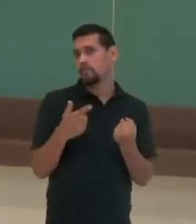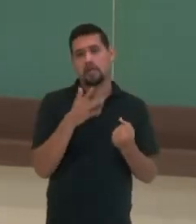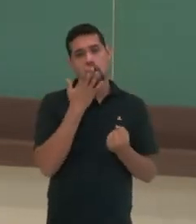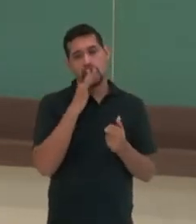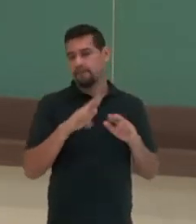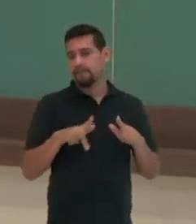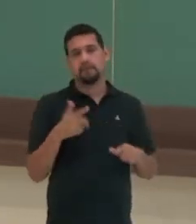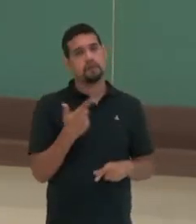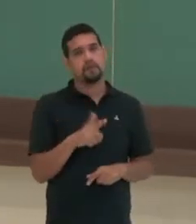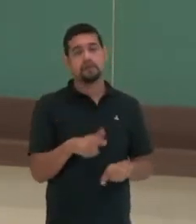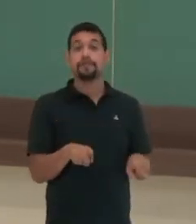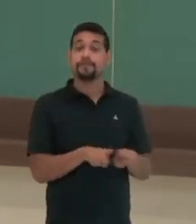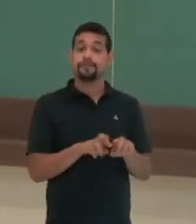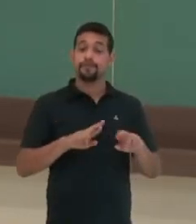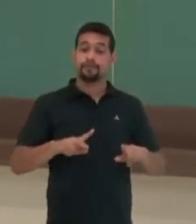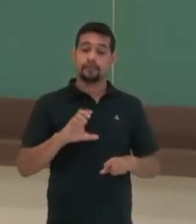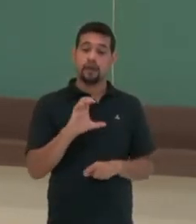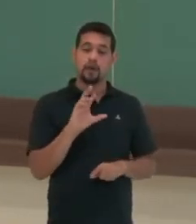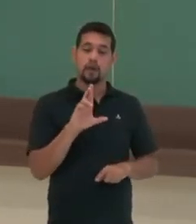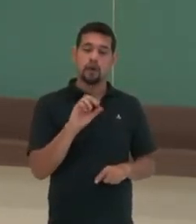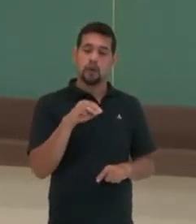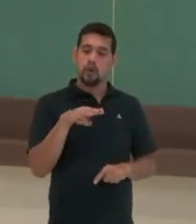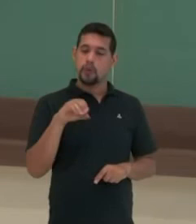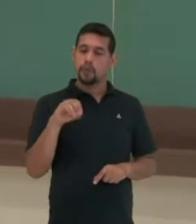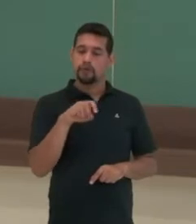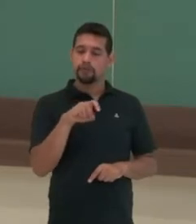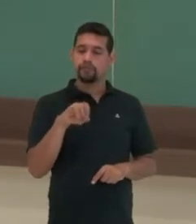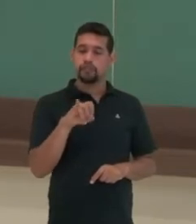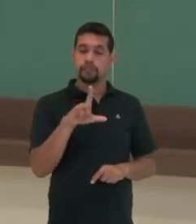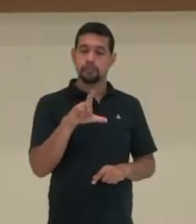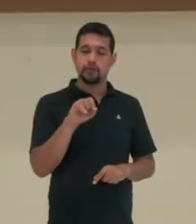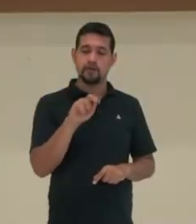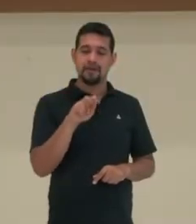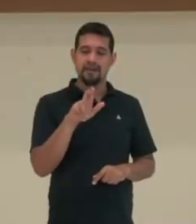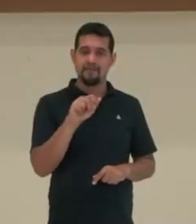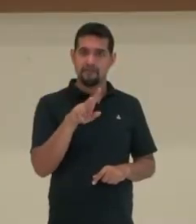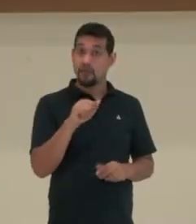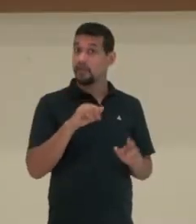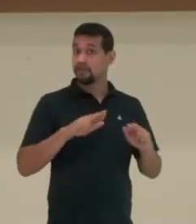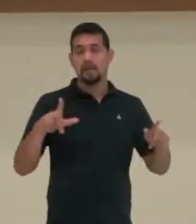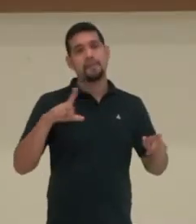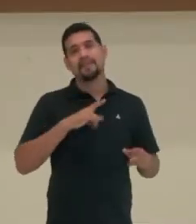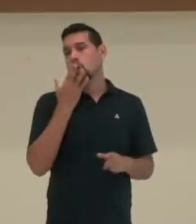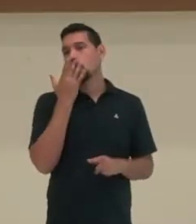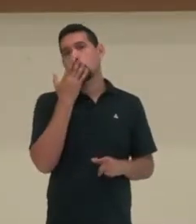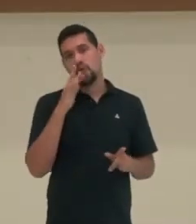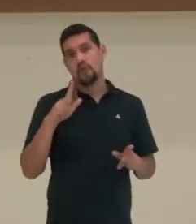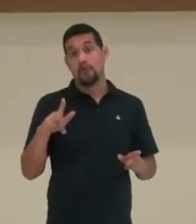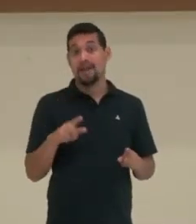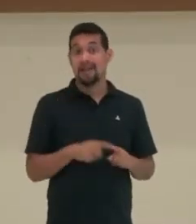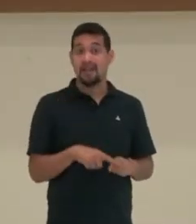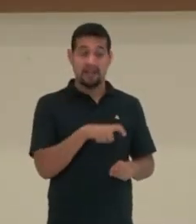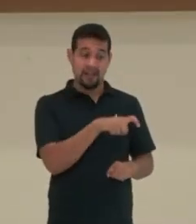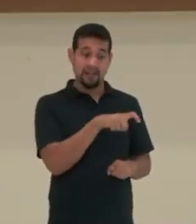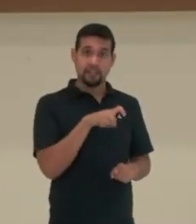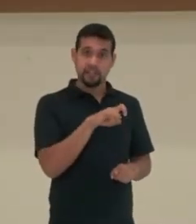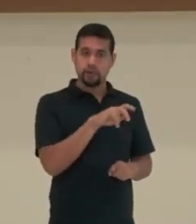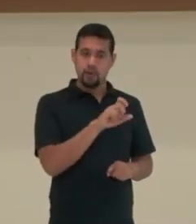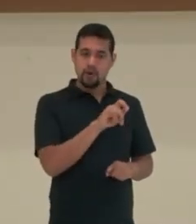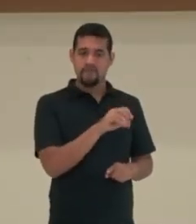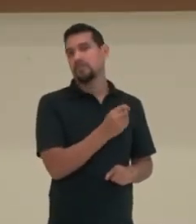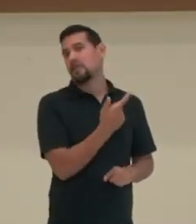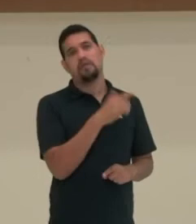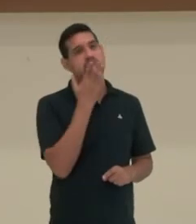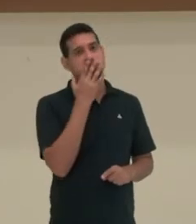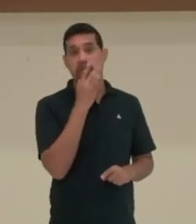está a diferença da cromoxilogravura, né? Porque a cromoxilogravura ela vai utilizar de diversas matrizes, né? Uma para cada cor,